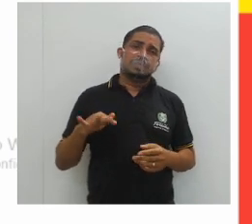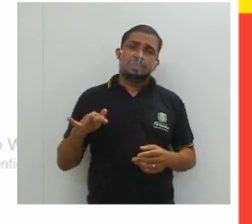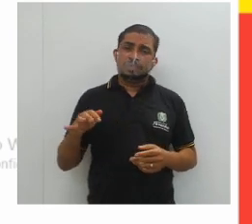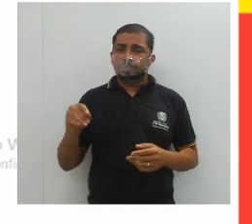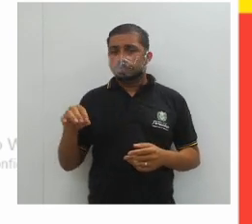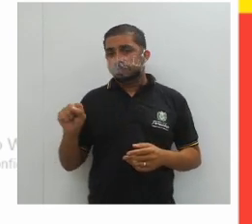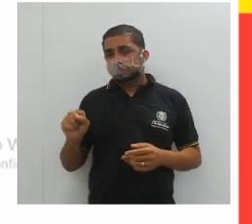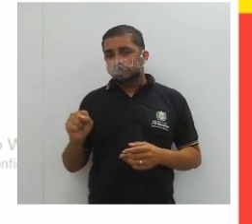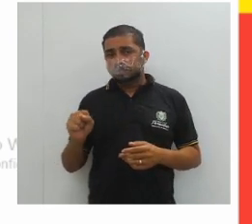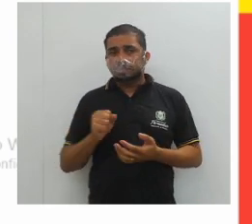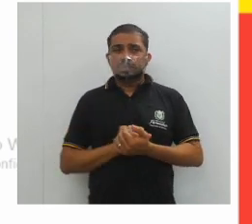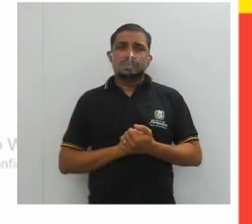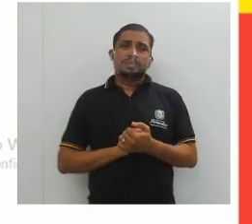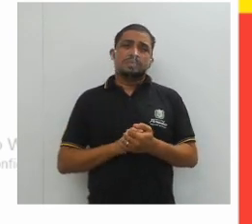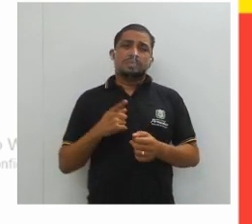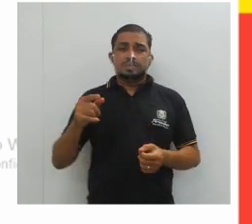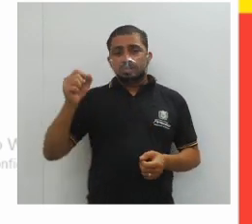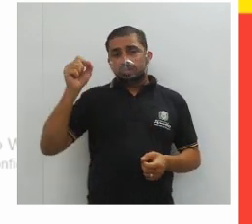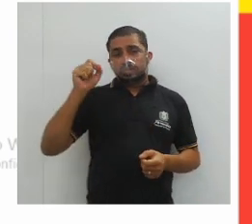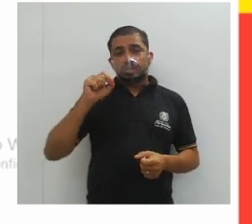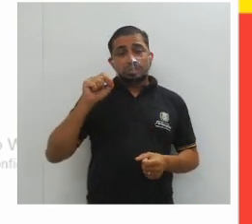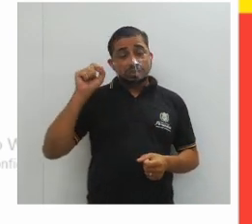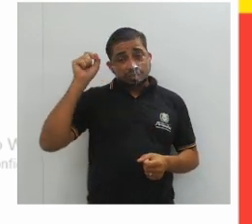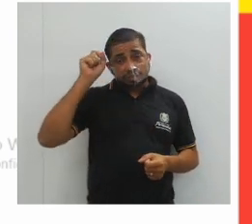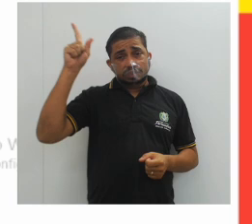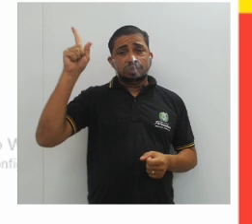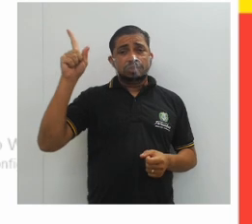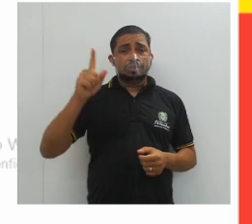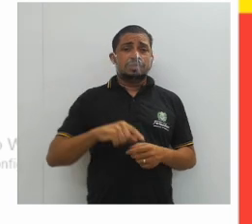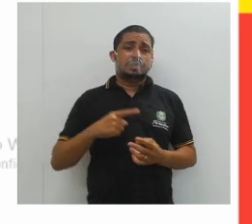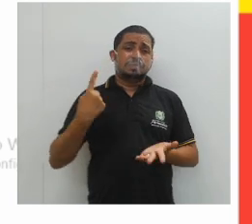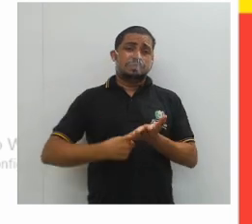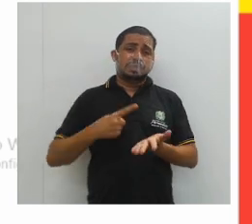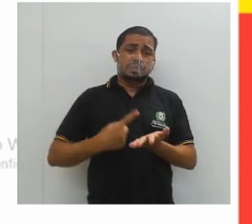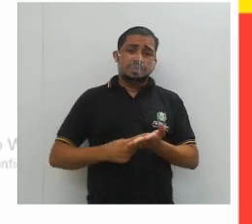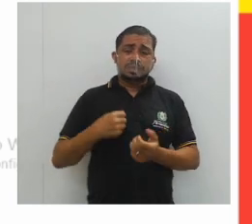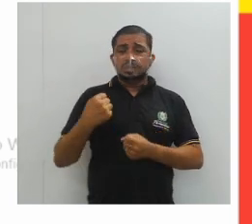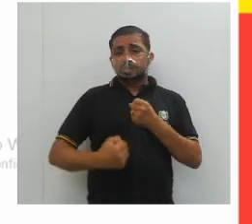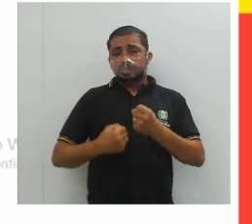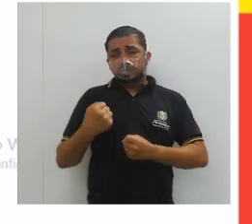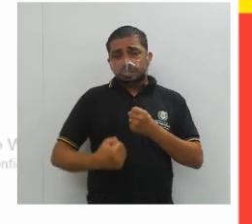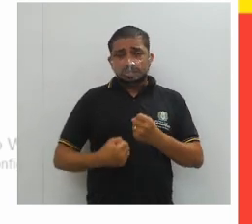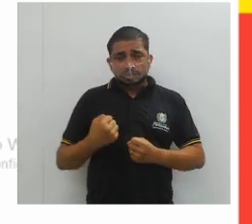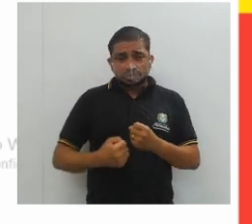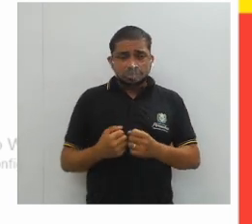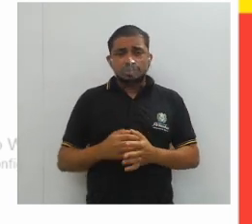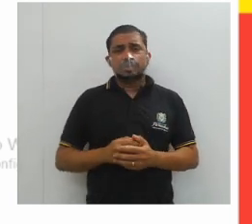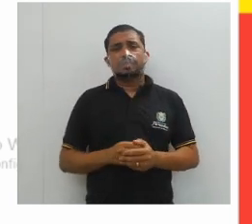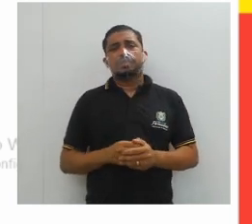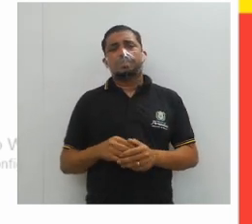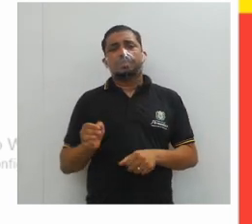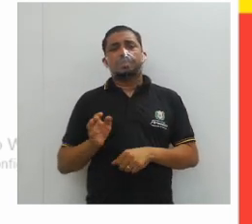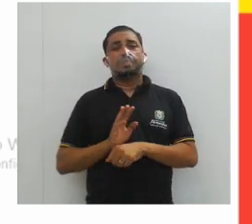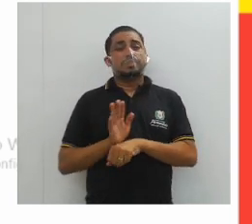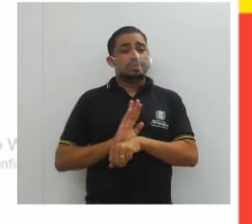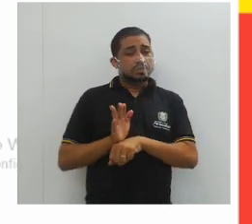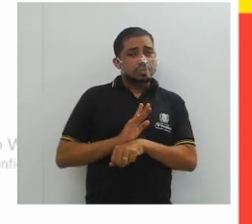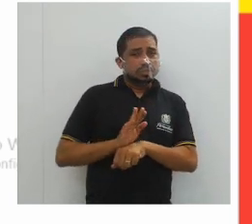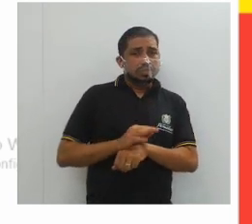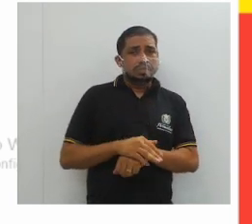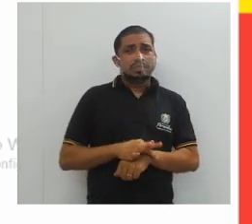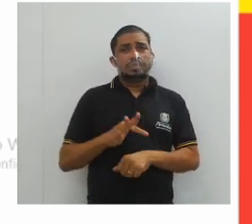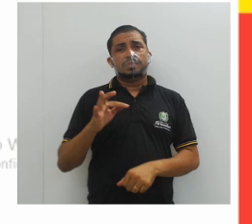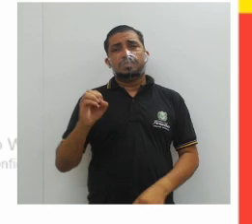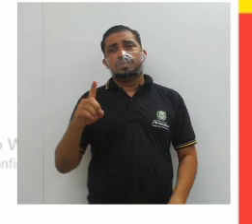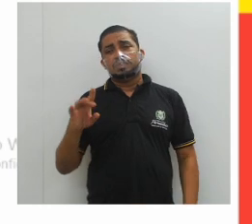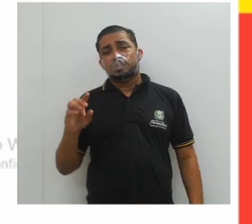Henry Ford, né? O criador da Ford, aquela marca de carros espetacular. Dica de filme rapidinho aí, ó. Ford